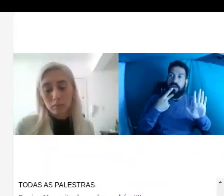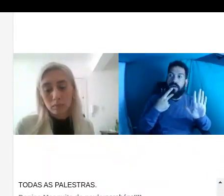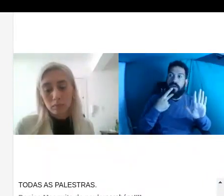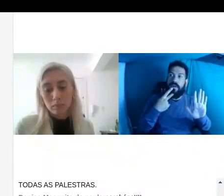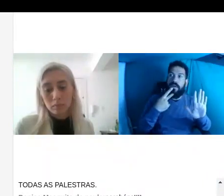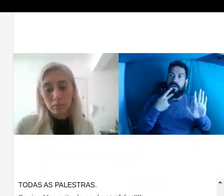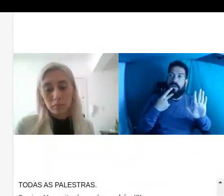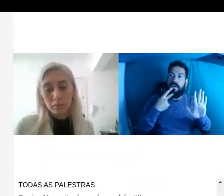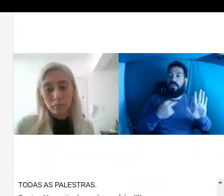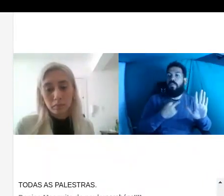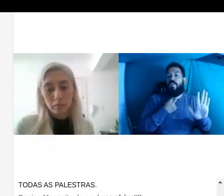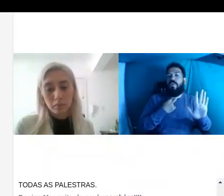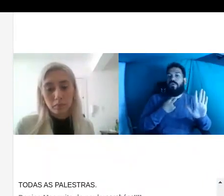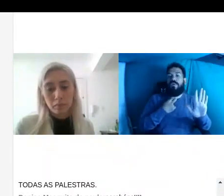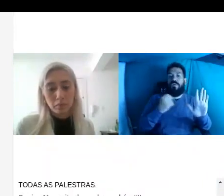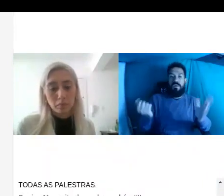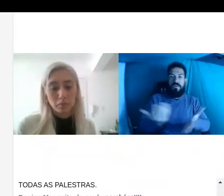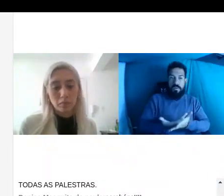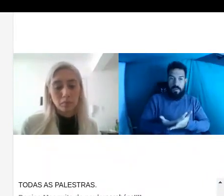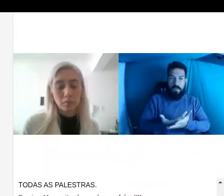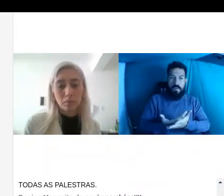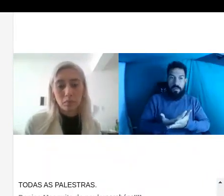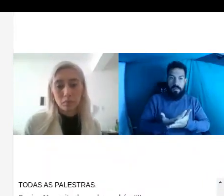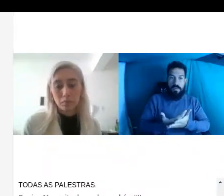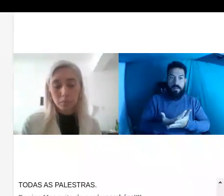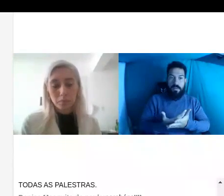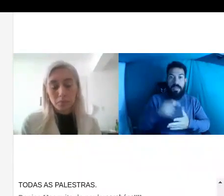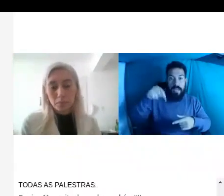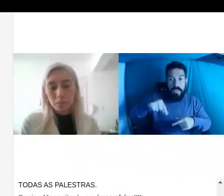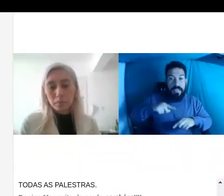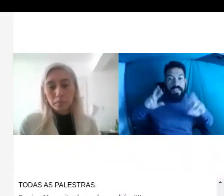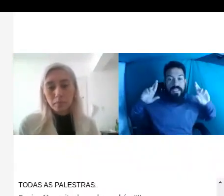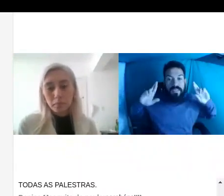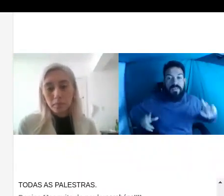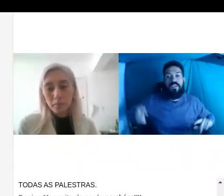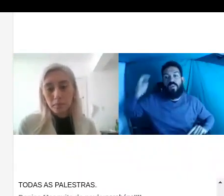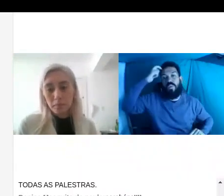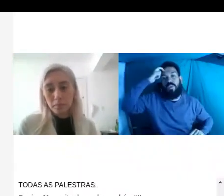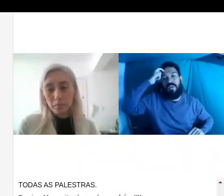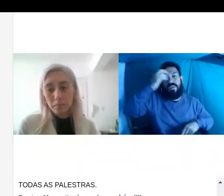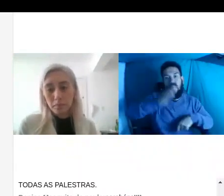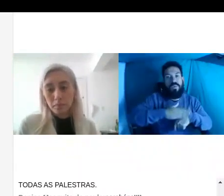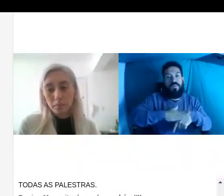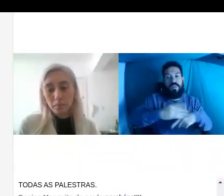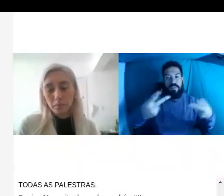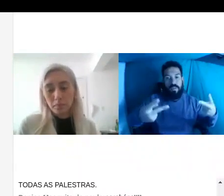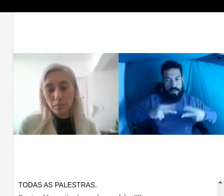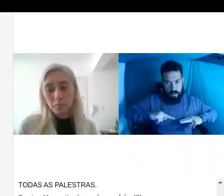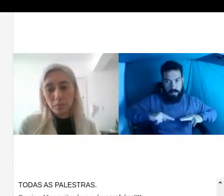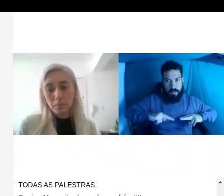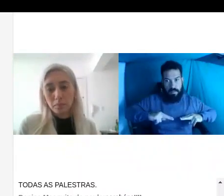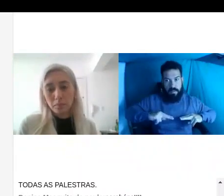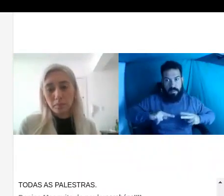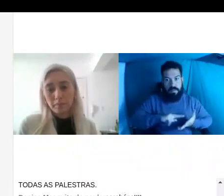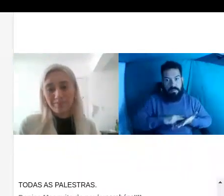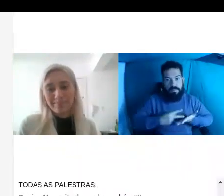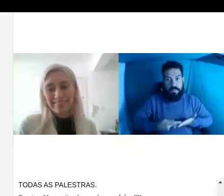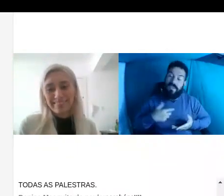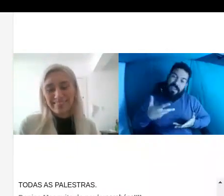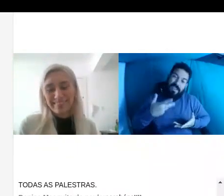feito. Nós temos diferenças culturais no processo tradutório. E uma outra que eu gostaria de falar, mas não temos